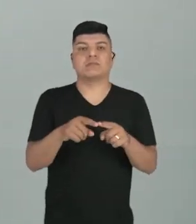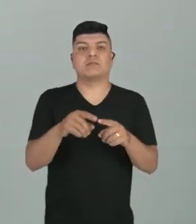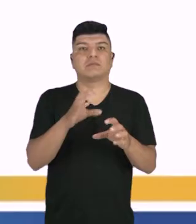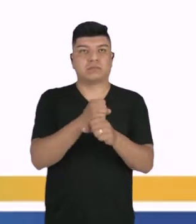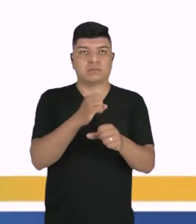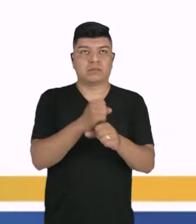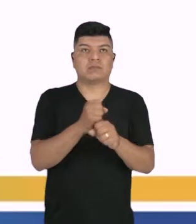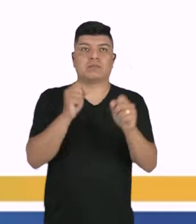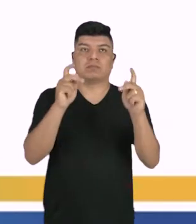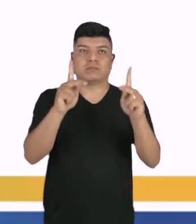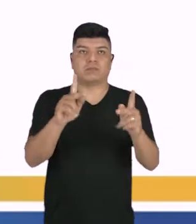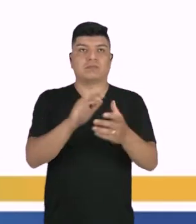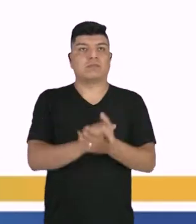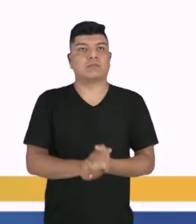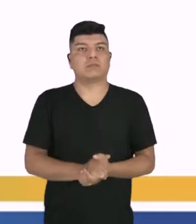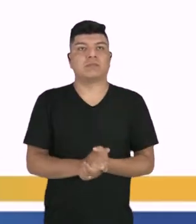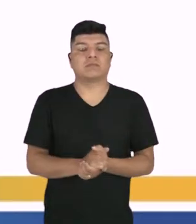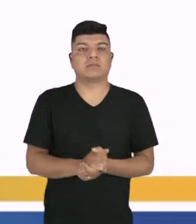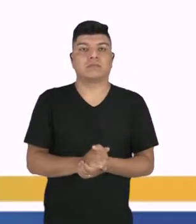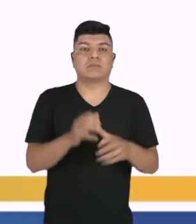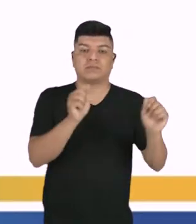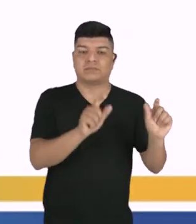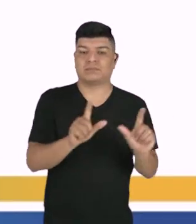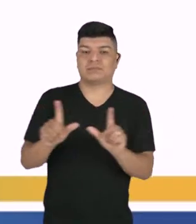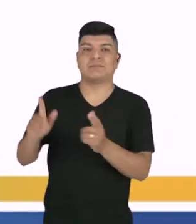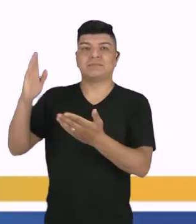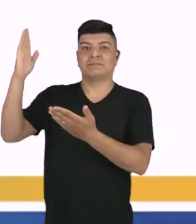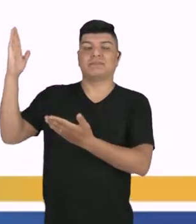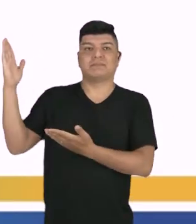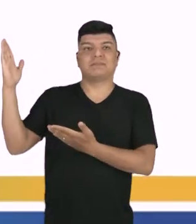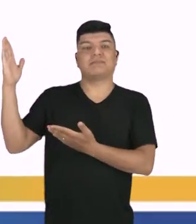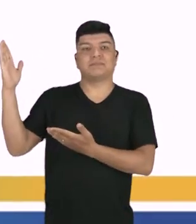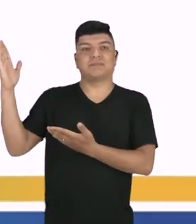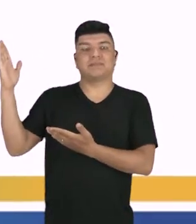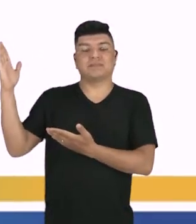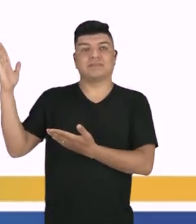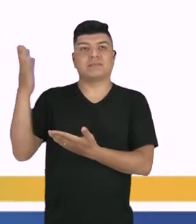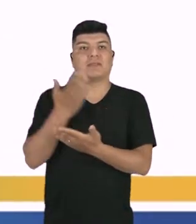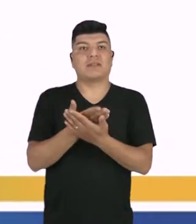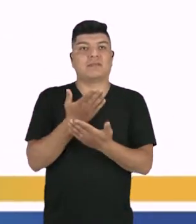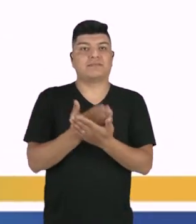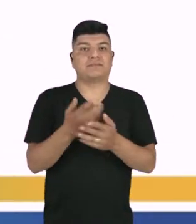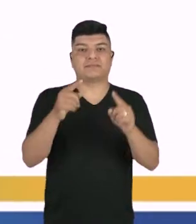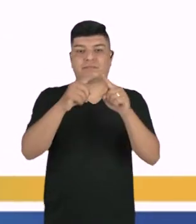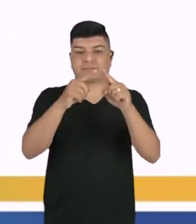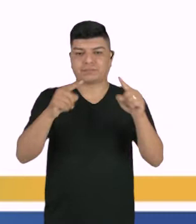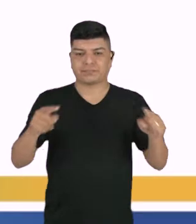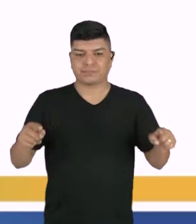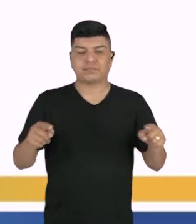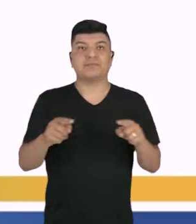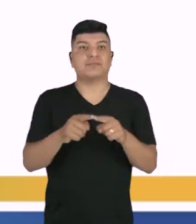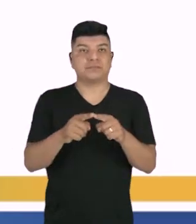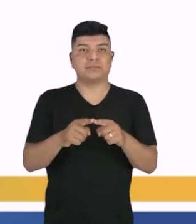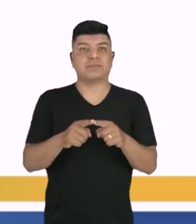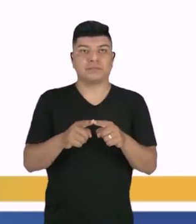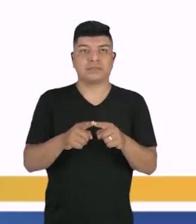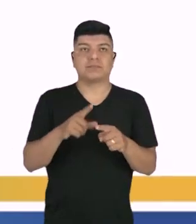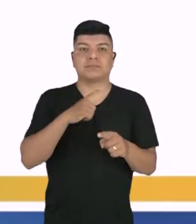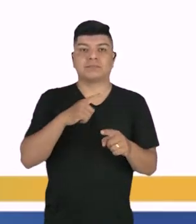bom? Agora veja o primeiro slide, né? Quando nós trabalhamos no triângulo retângulo, essas